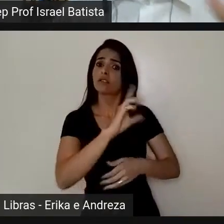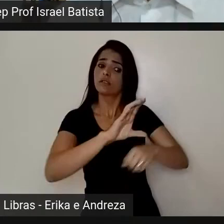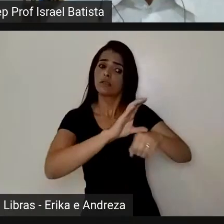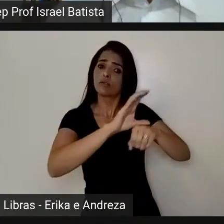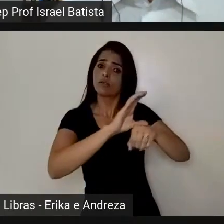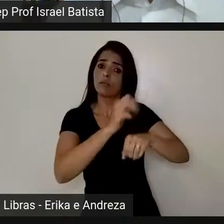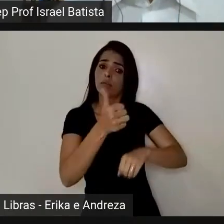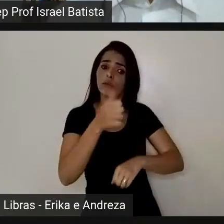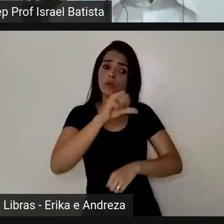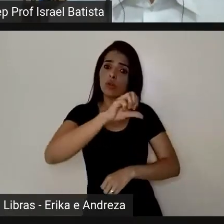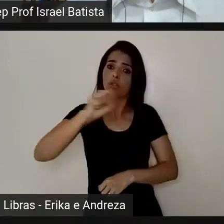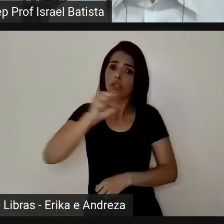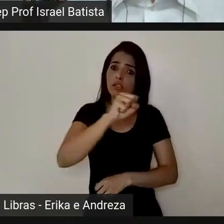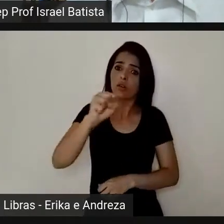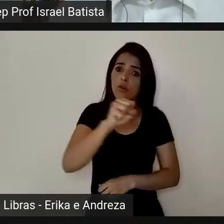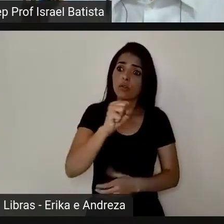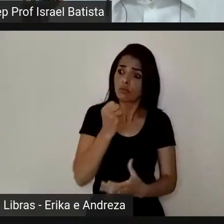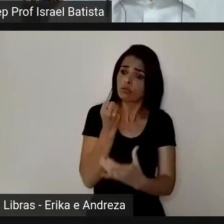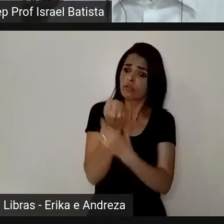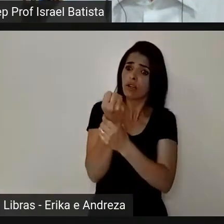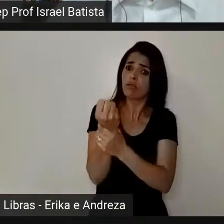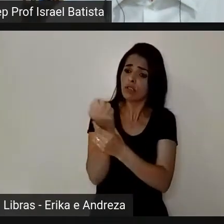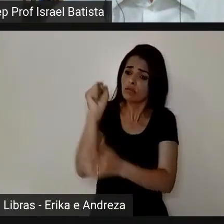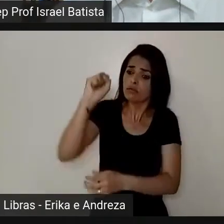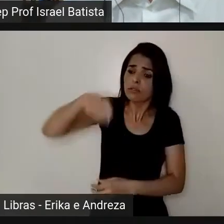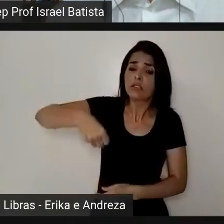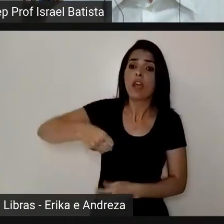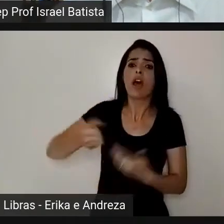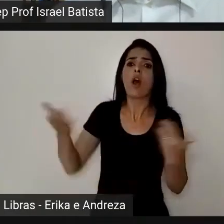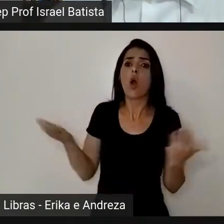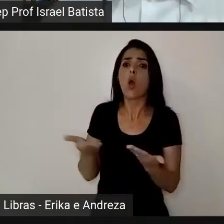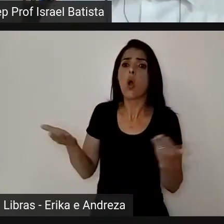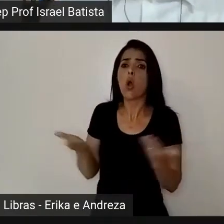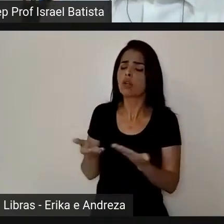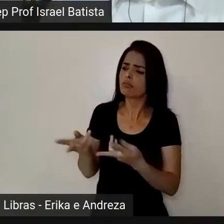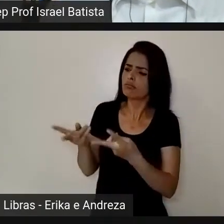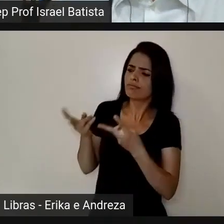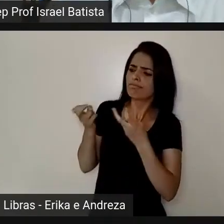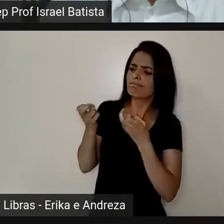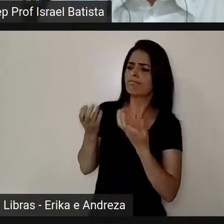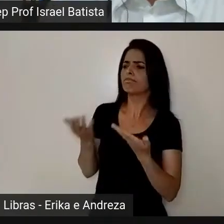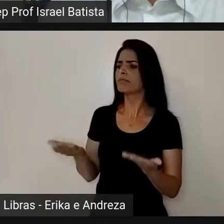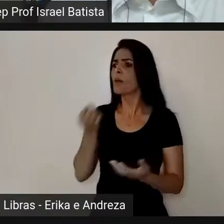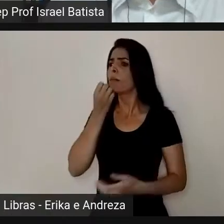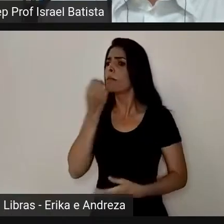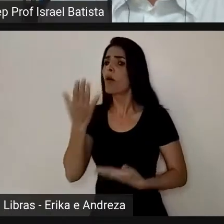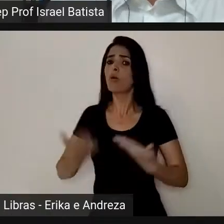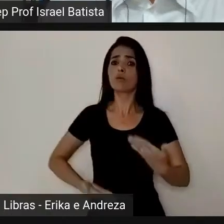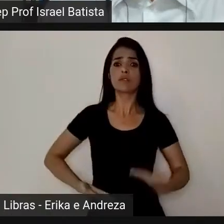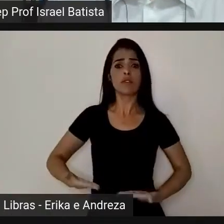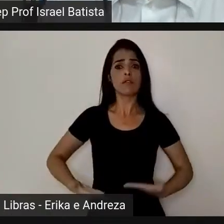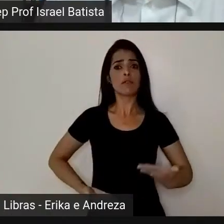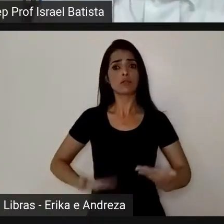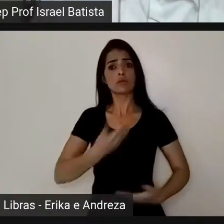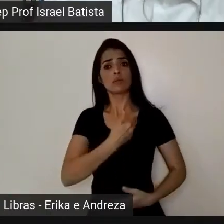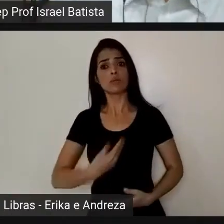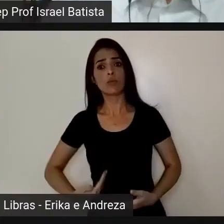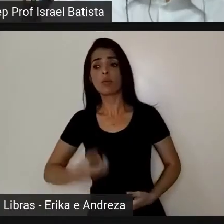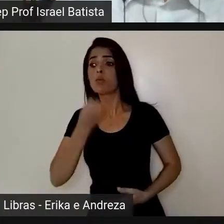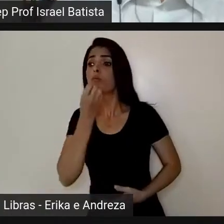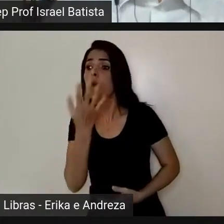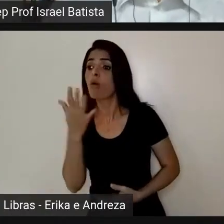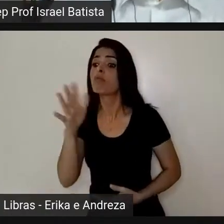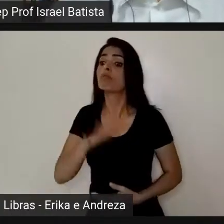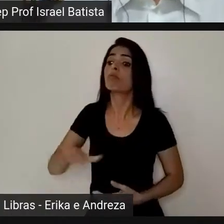e quando a gente observa hoje onde nós temos boa prestação de serviço público e onde nós